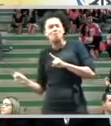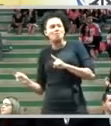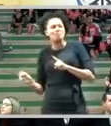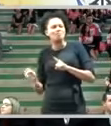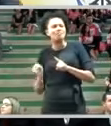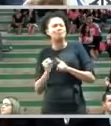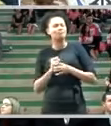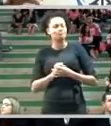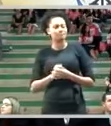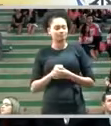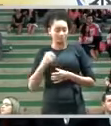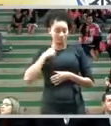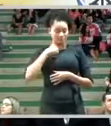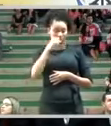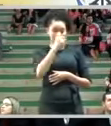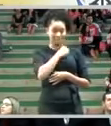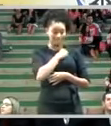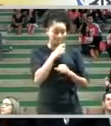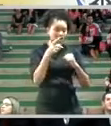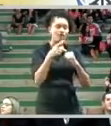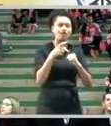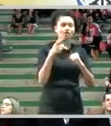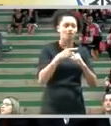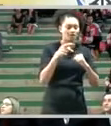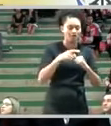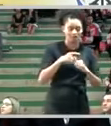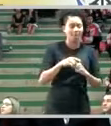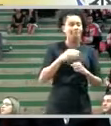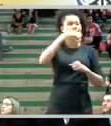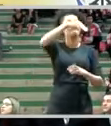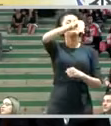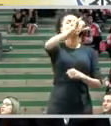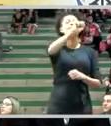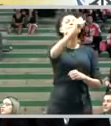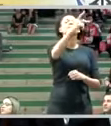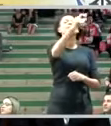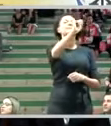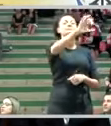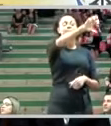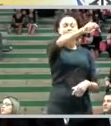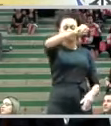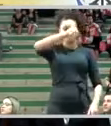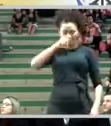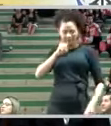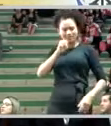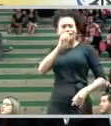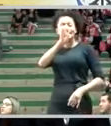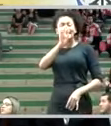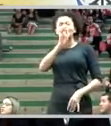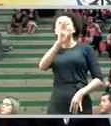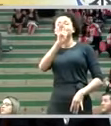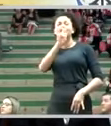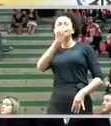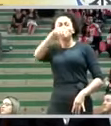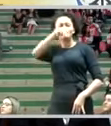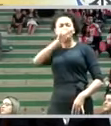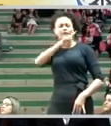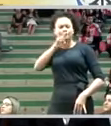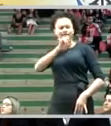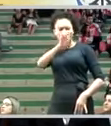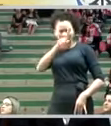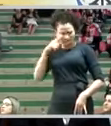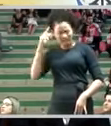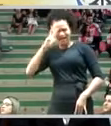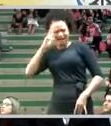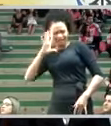E Samuel pega uma pedra em Mispa e chama de Ebenezer. Lembra que os filisteus tomaram a arca,